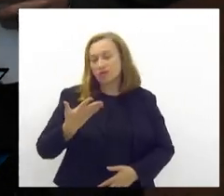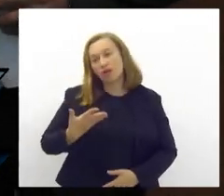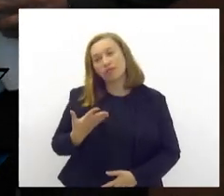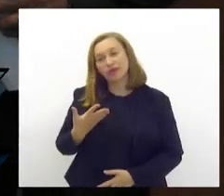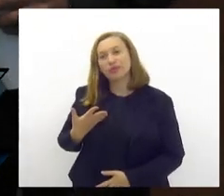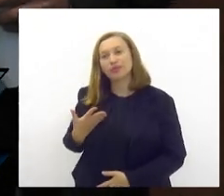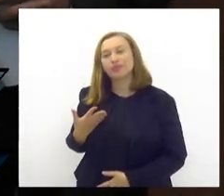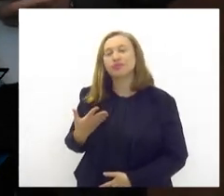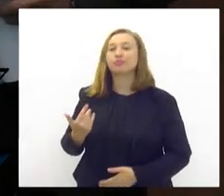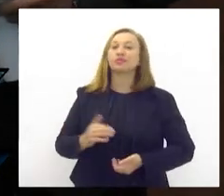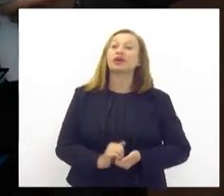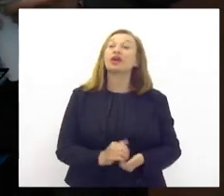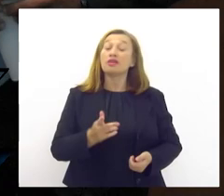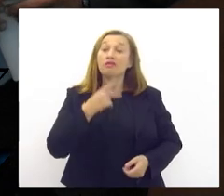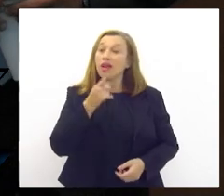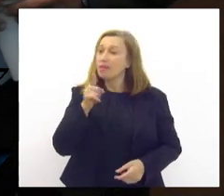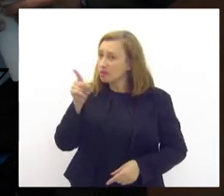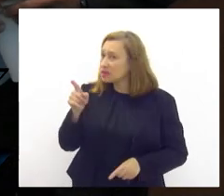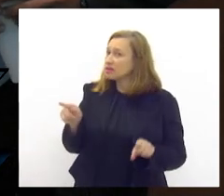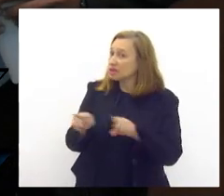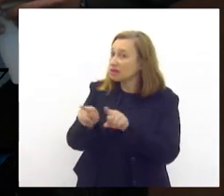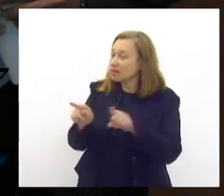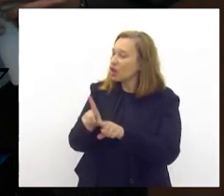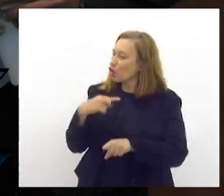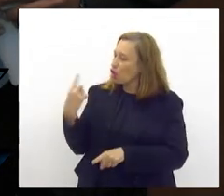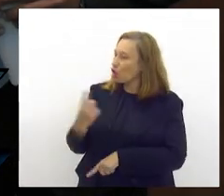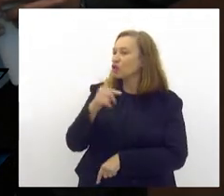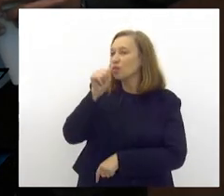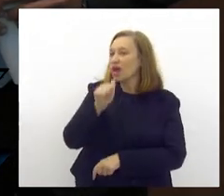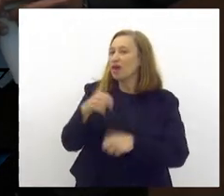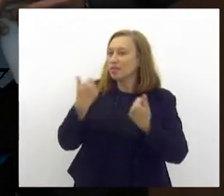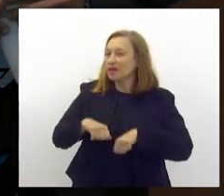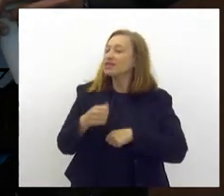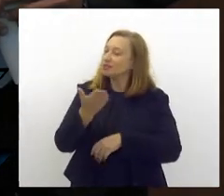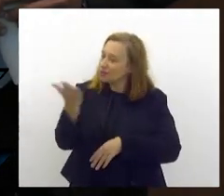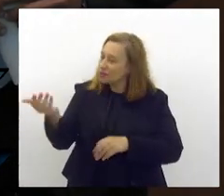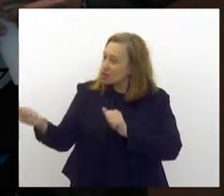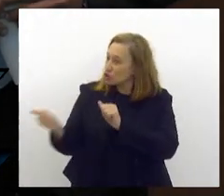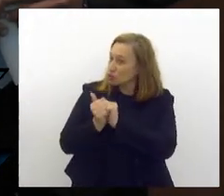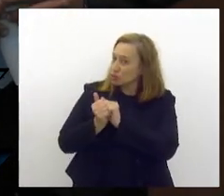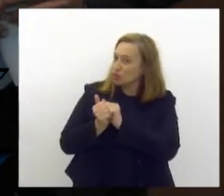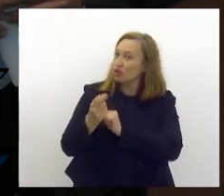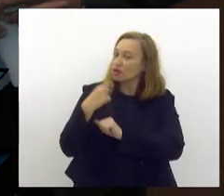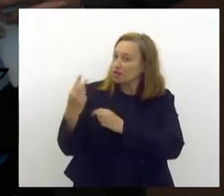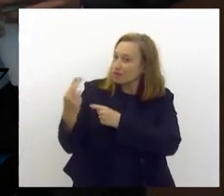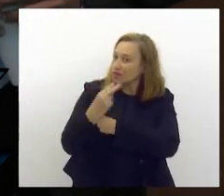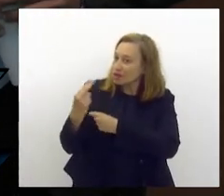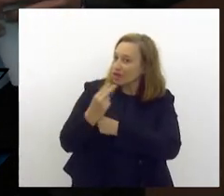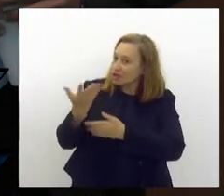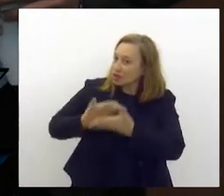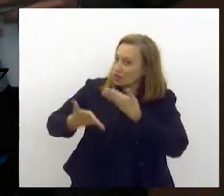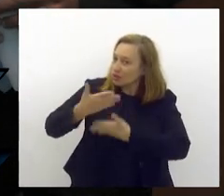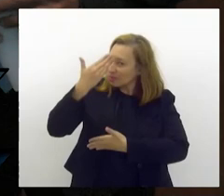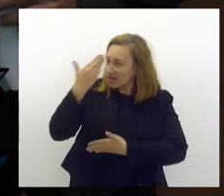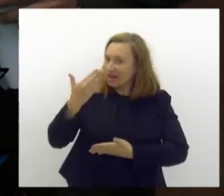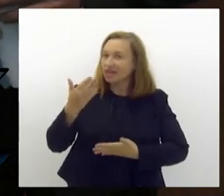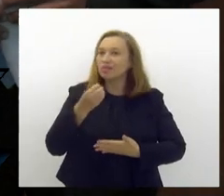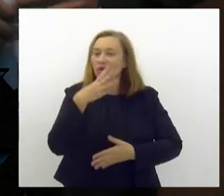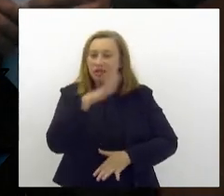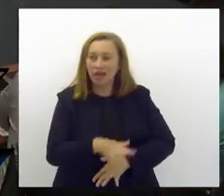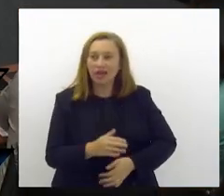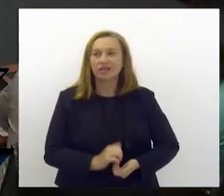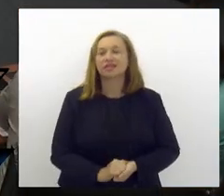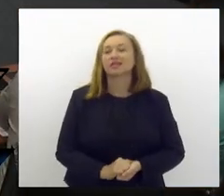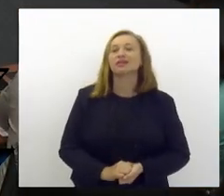parceiro e falar para você que também nós, mulheres, precisamos de vocês. Vocês protegem, cuidam da gente. Muito obrigado. Boa tarde.